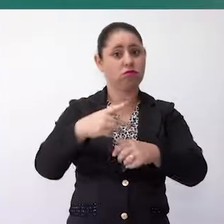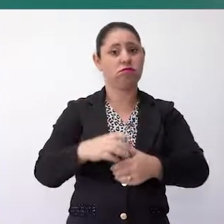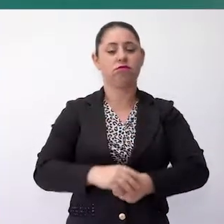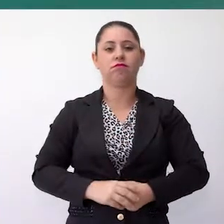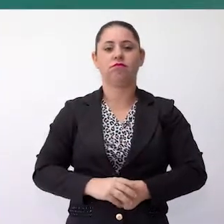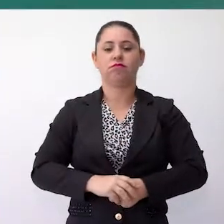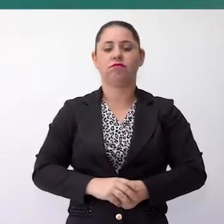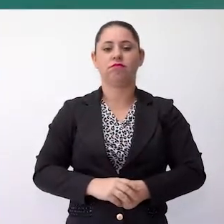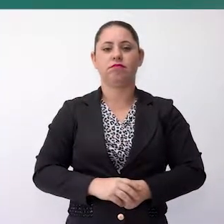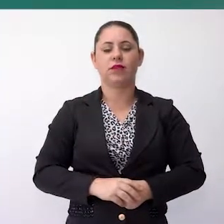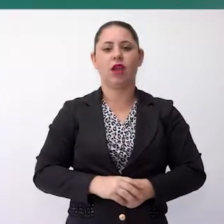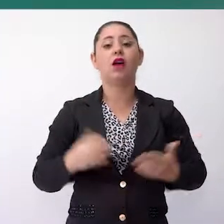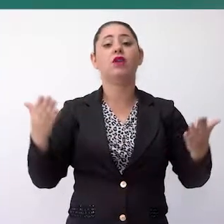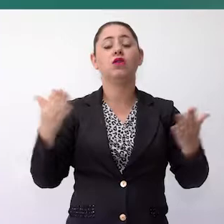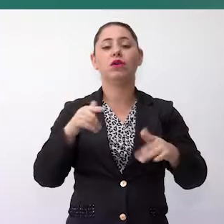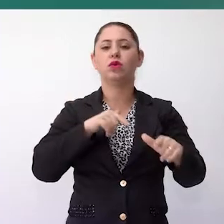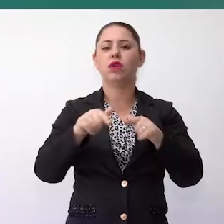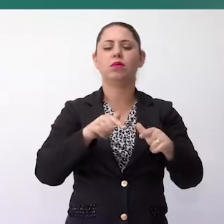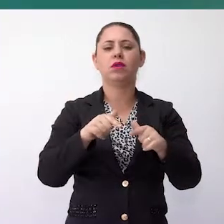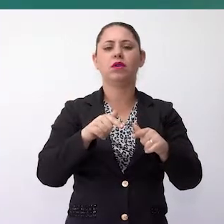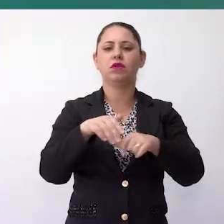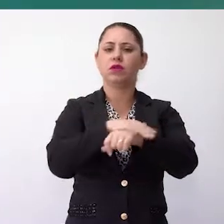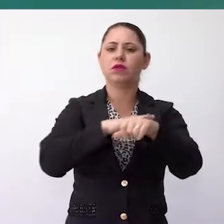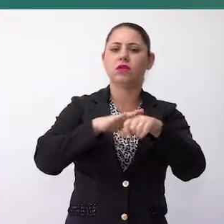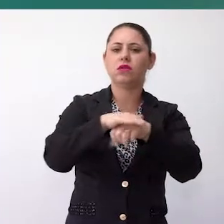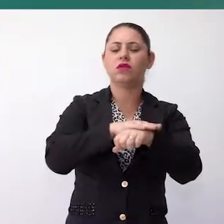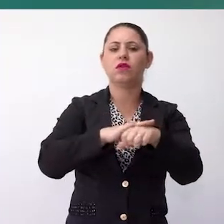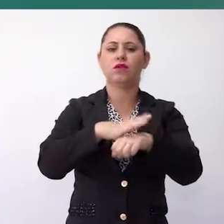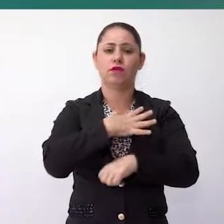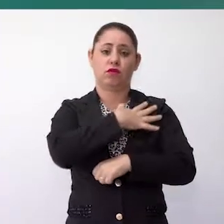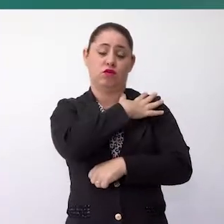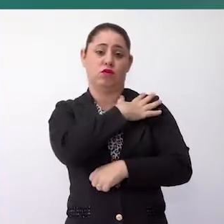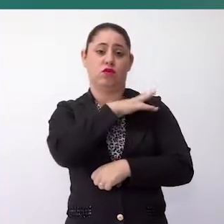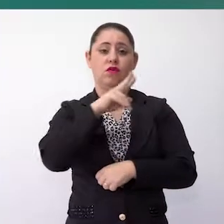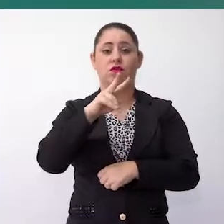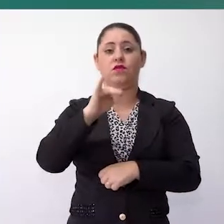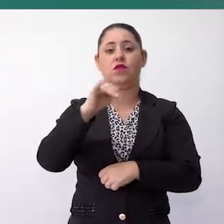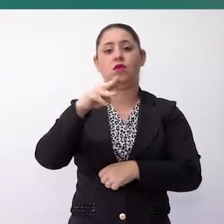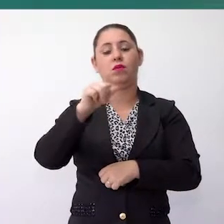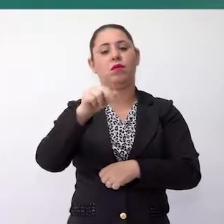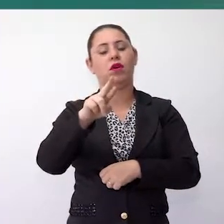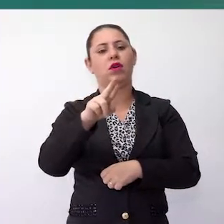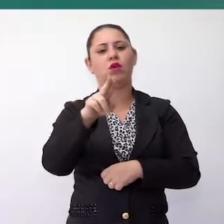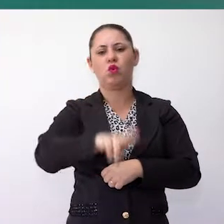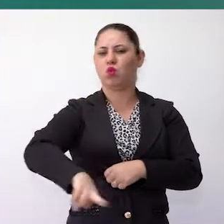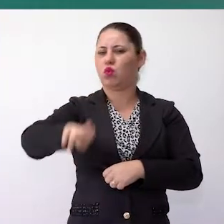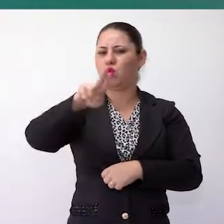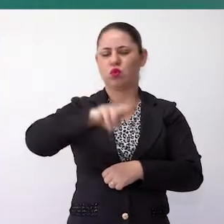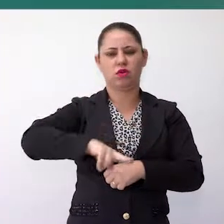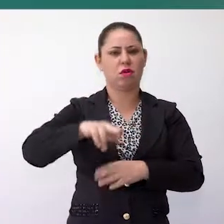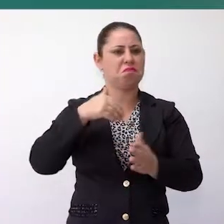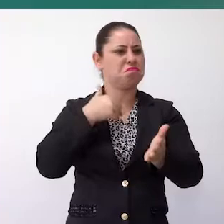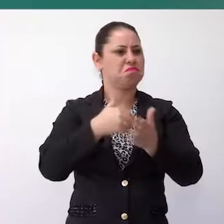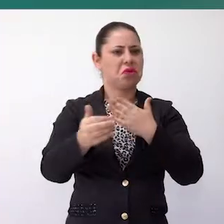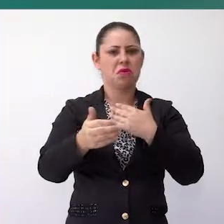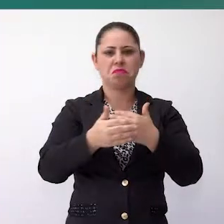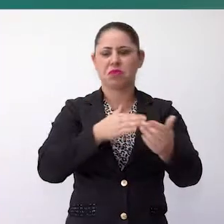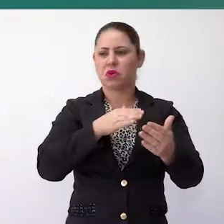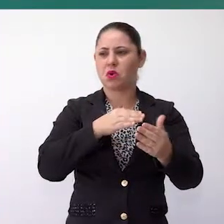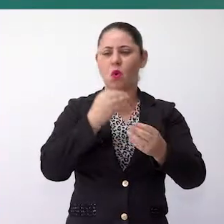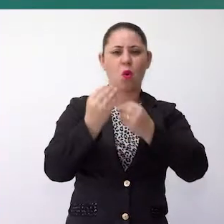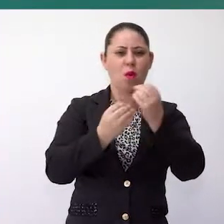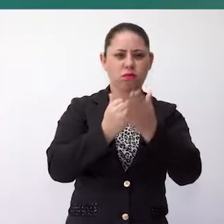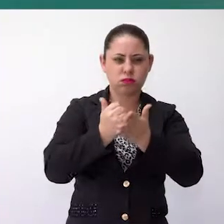Coronel, agora então, sobre modus operandi mesmo. Eu estava até conversando com o Coronel Vilmar, e o pessoal usa todo tipo de artimanhas